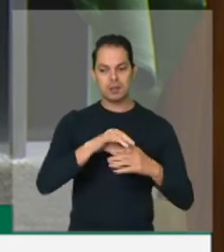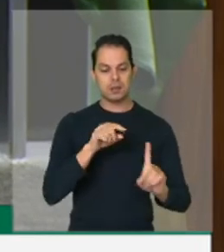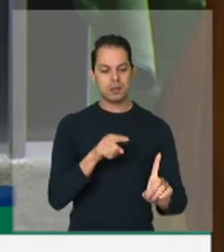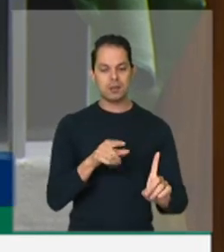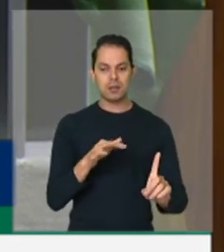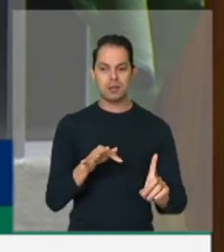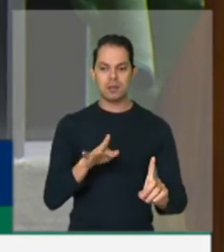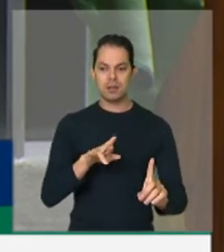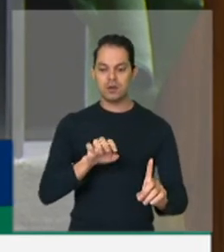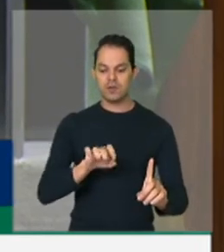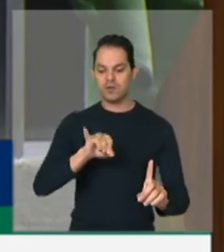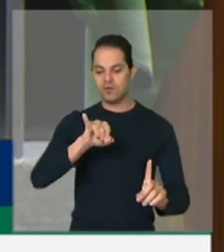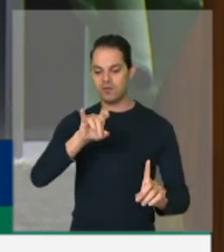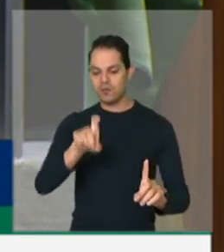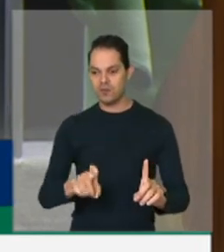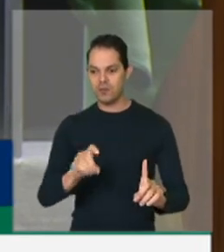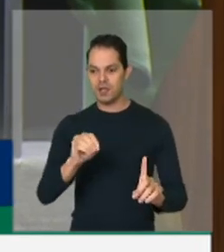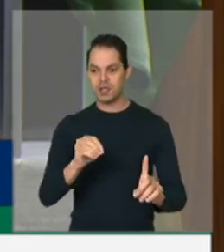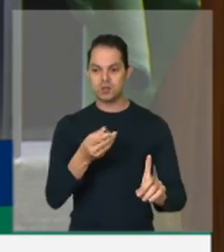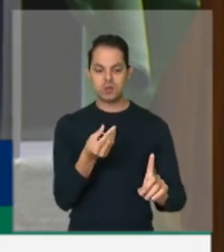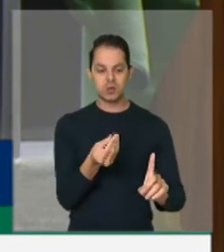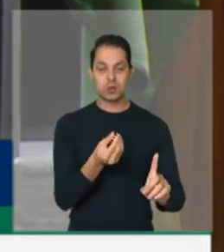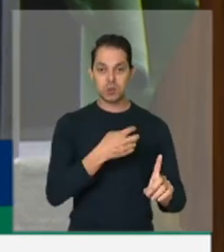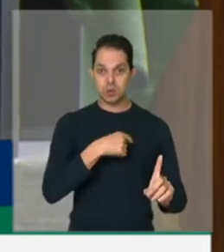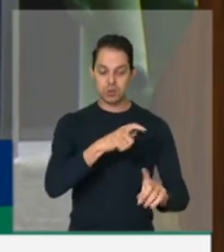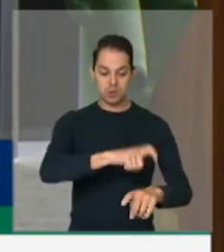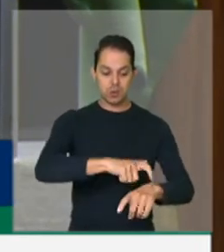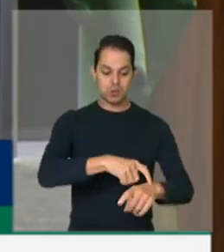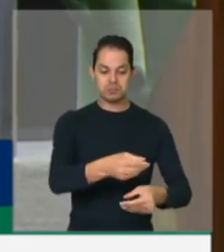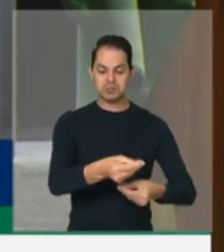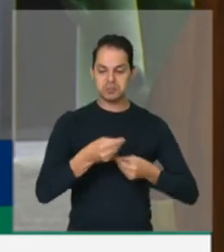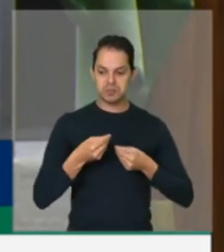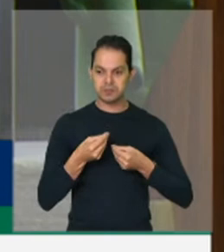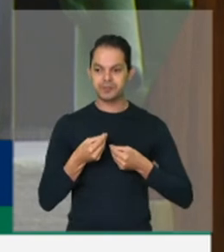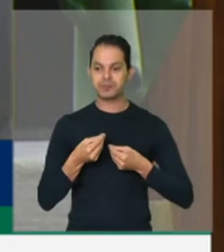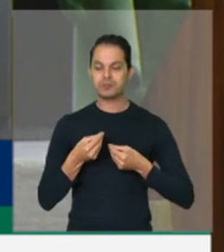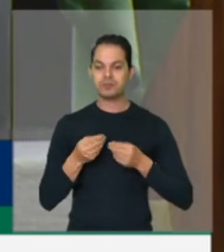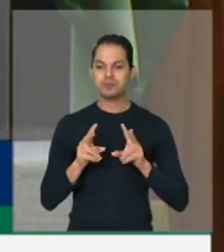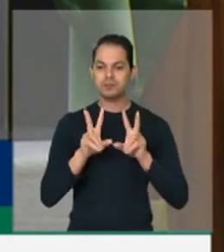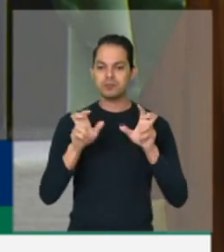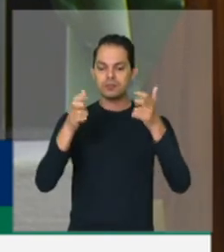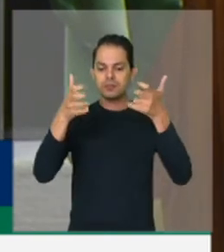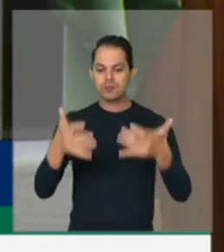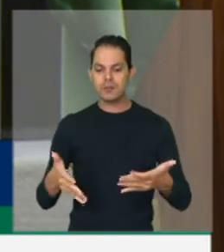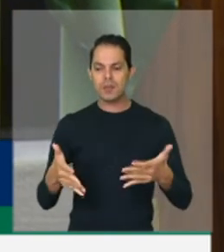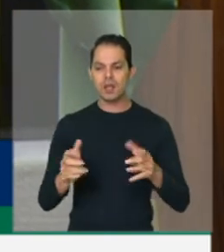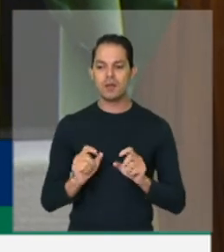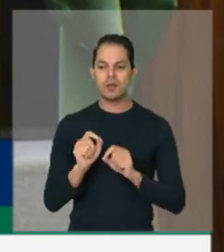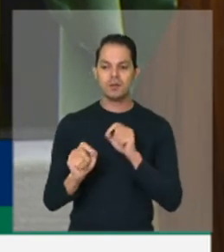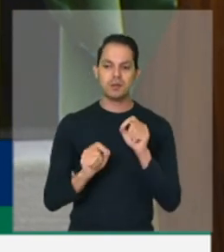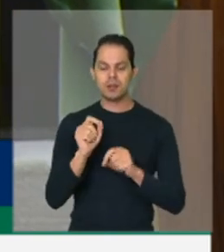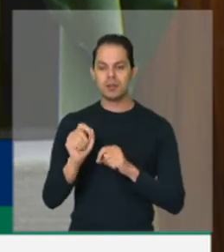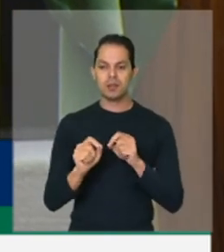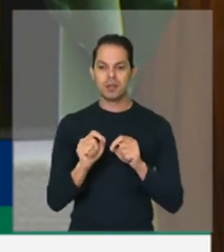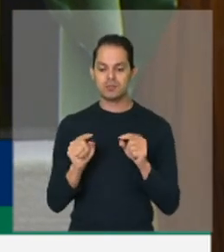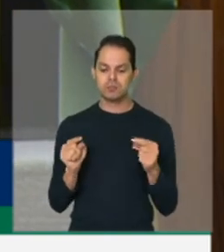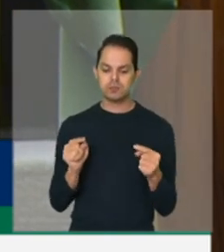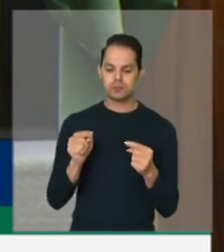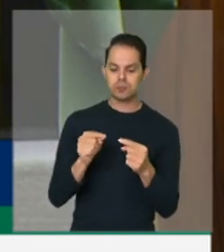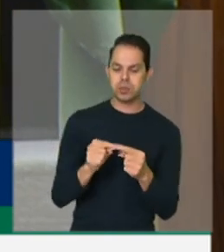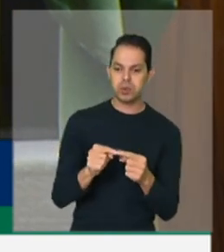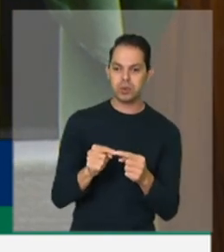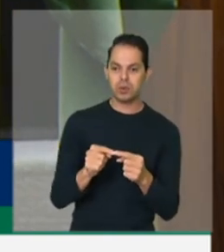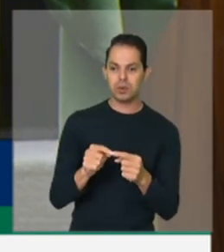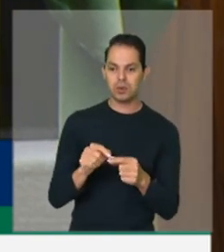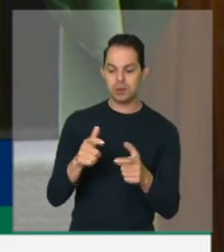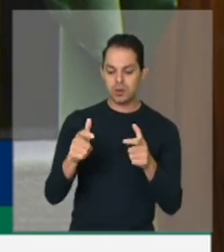Freixo, deputado Freixo, que concedeu o tempo, para tratar de um tema que diz muito respeito à minha